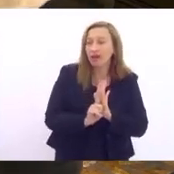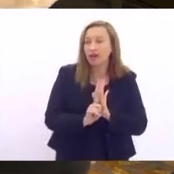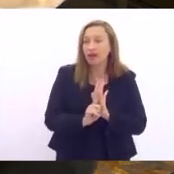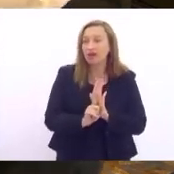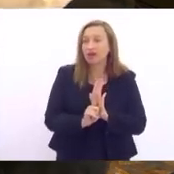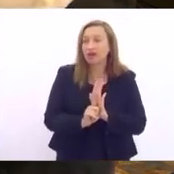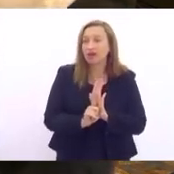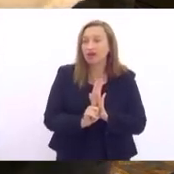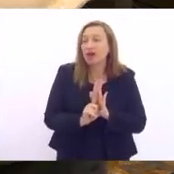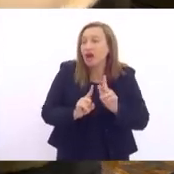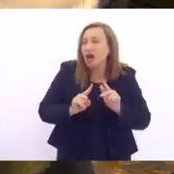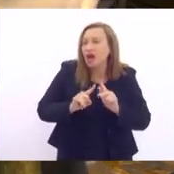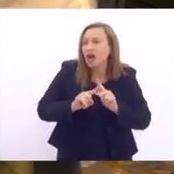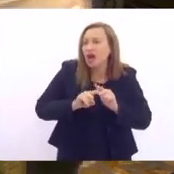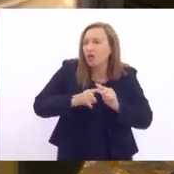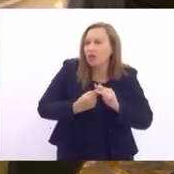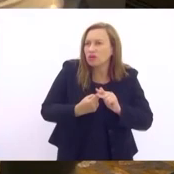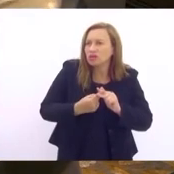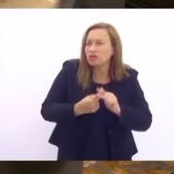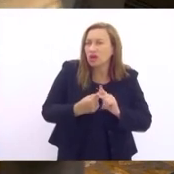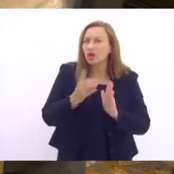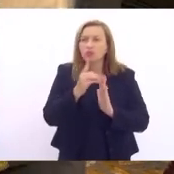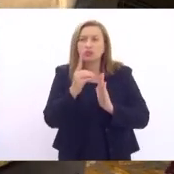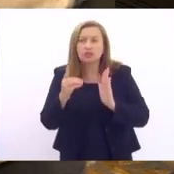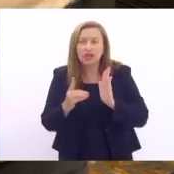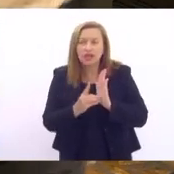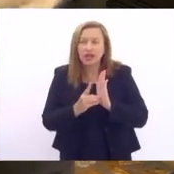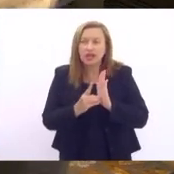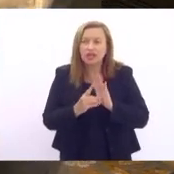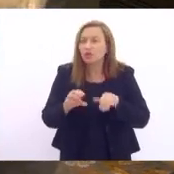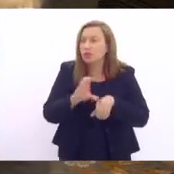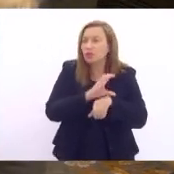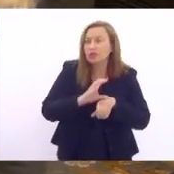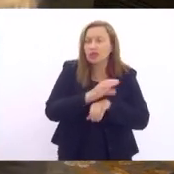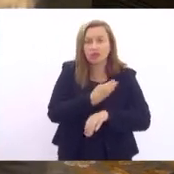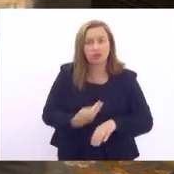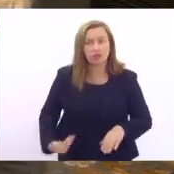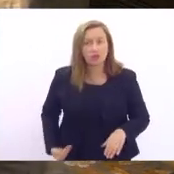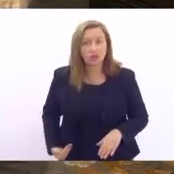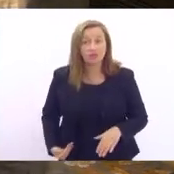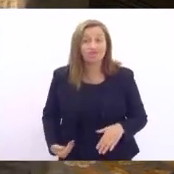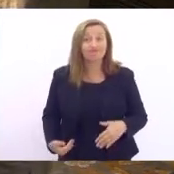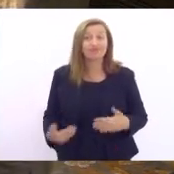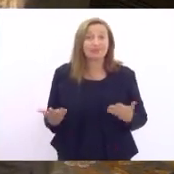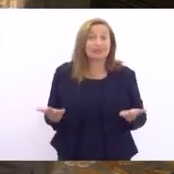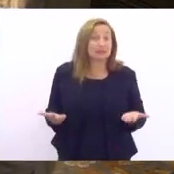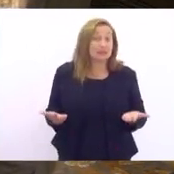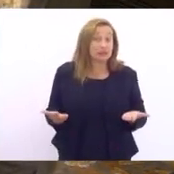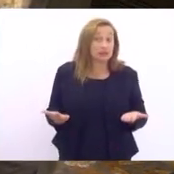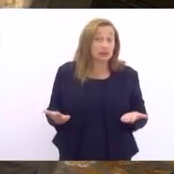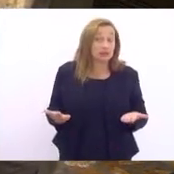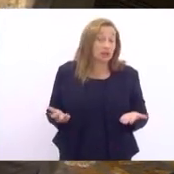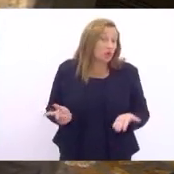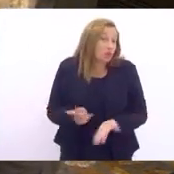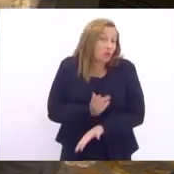um decreto constitucional do governador. Isto é um aborto nas questões das proposições.